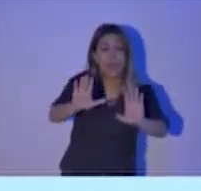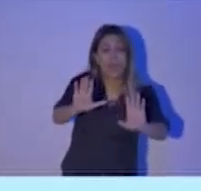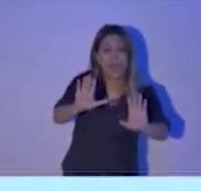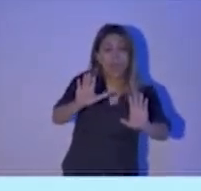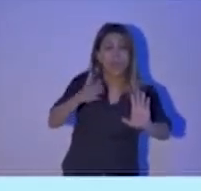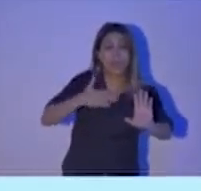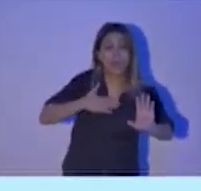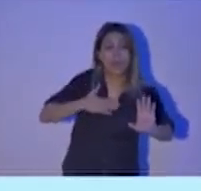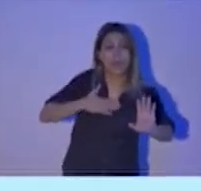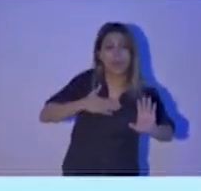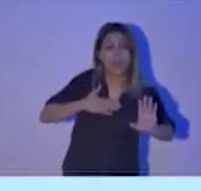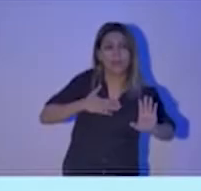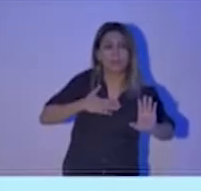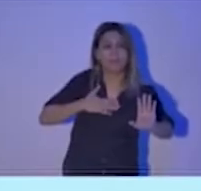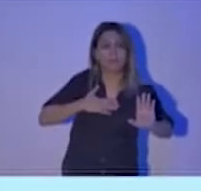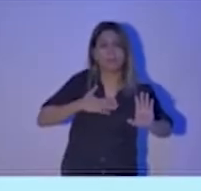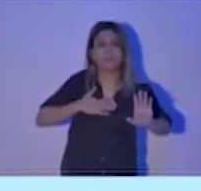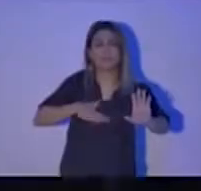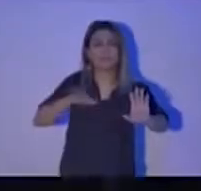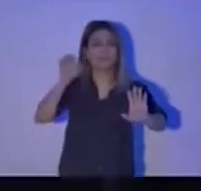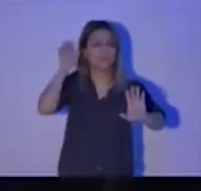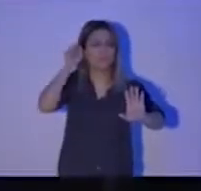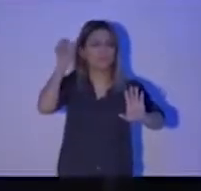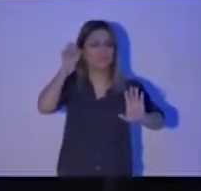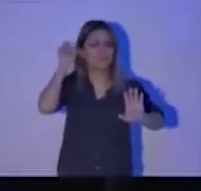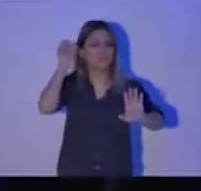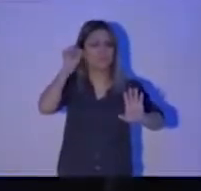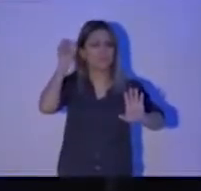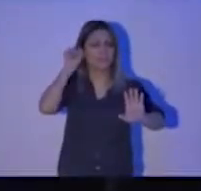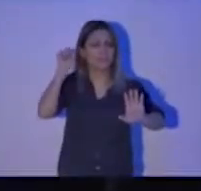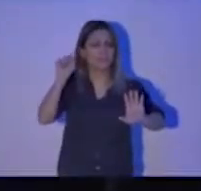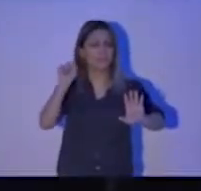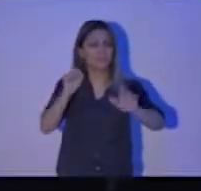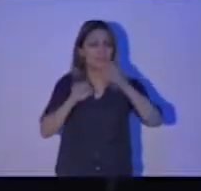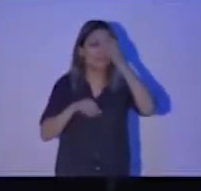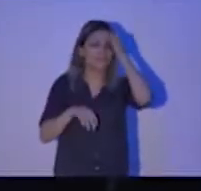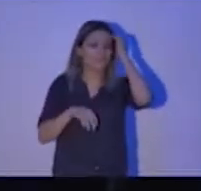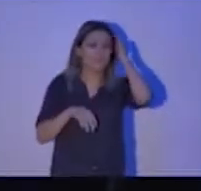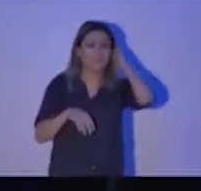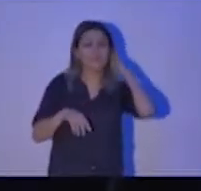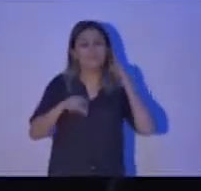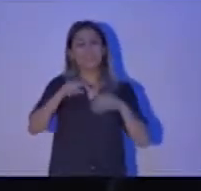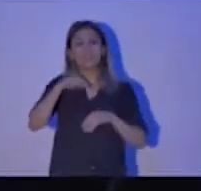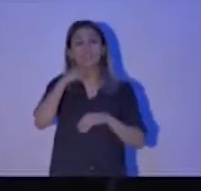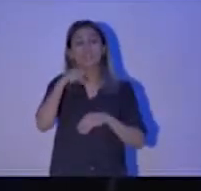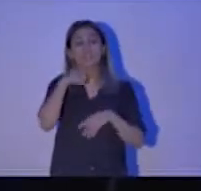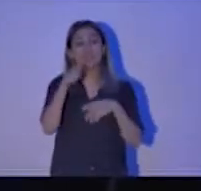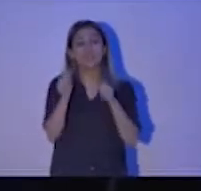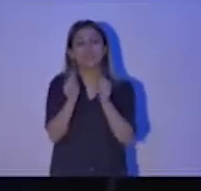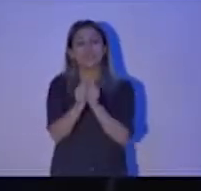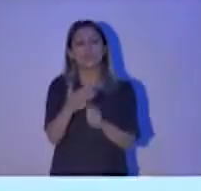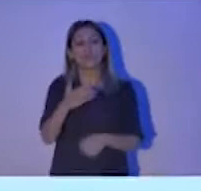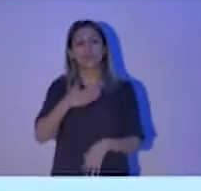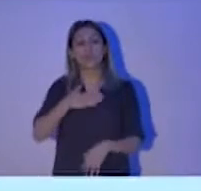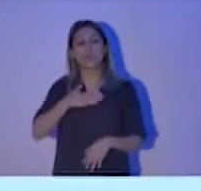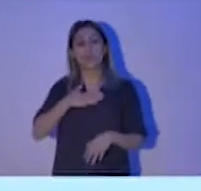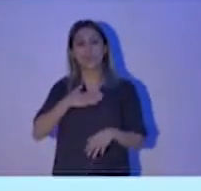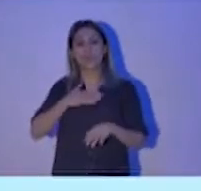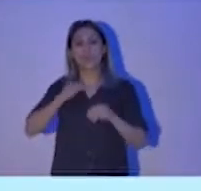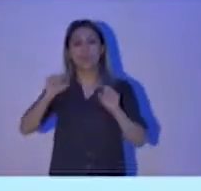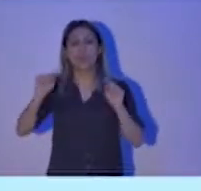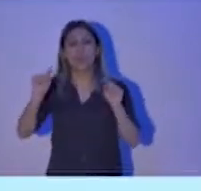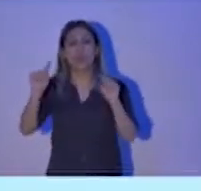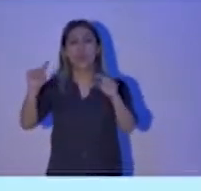que tenha uma convivência comigo nos últimos tempos que contrarie isso que estou dizendo a vocês. Vocês podem estar